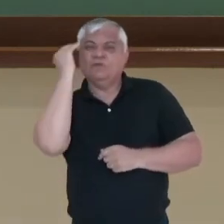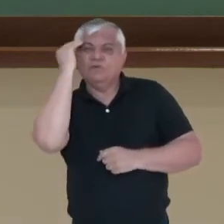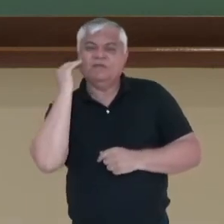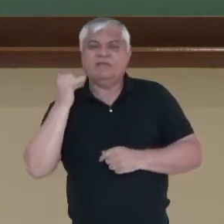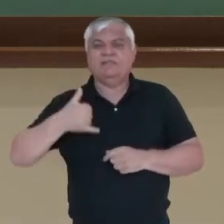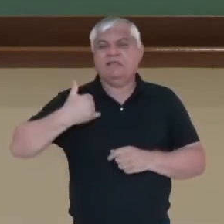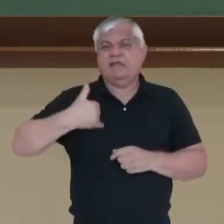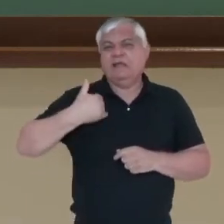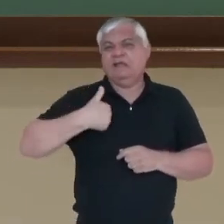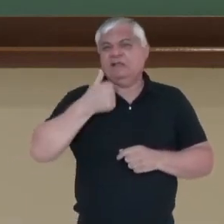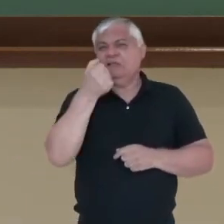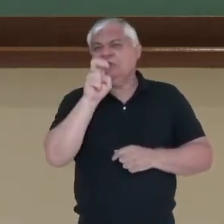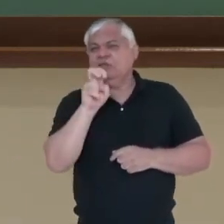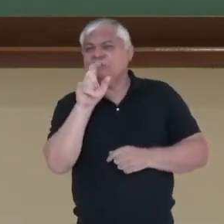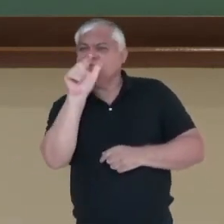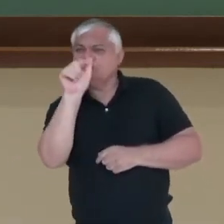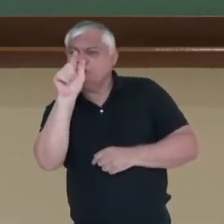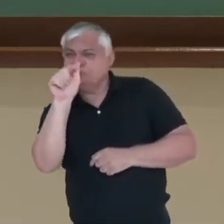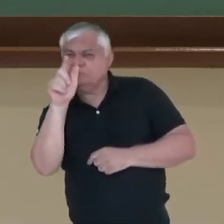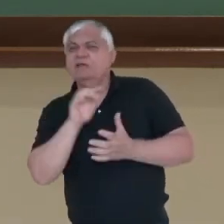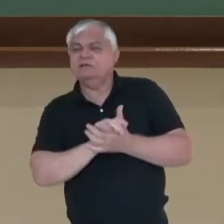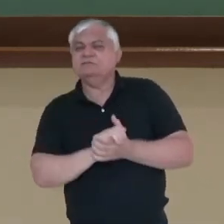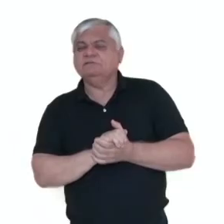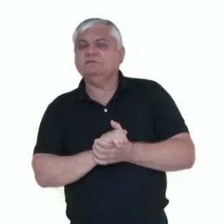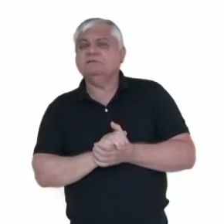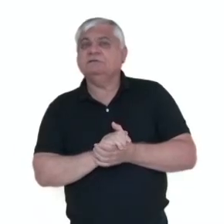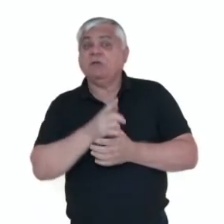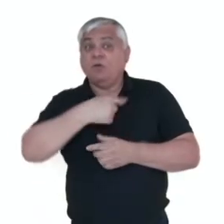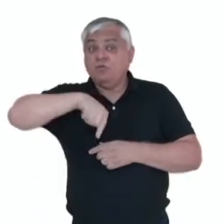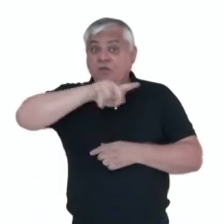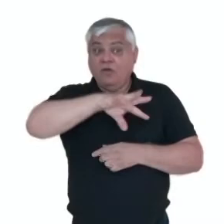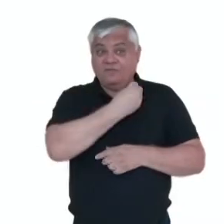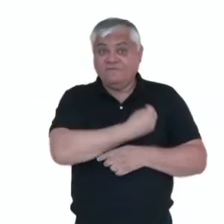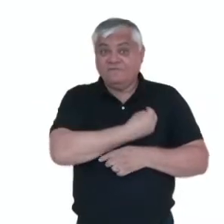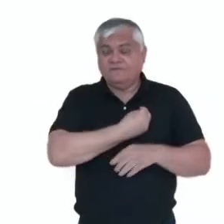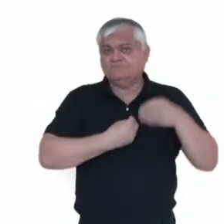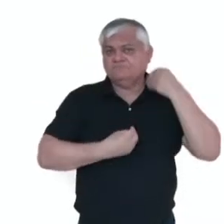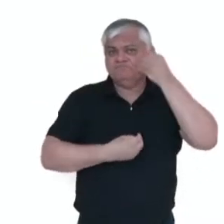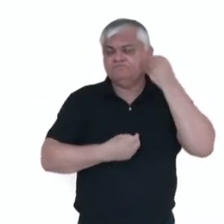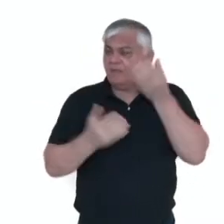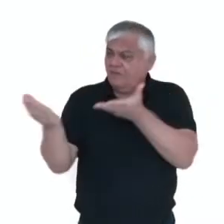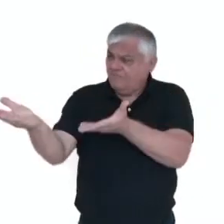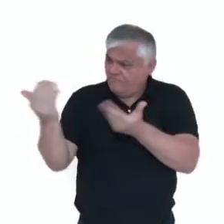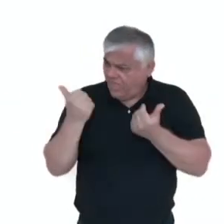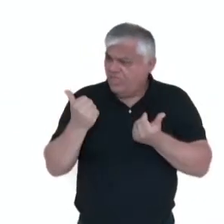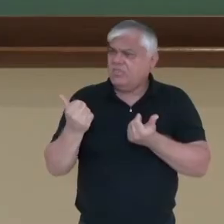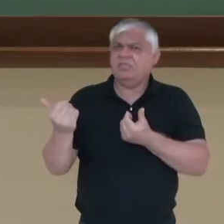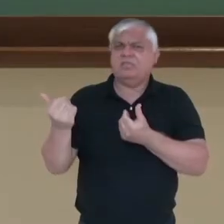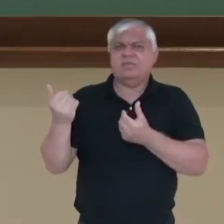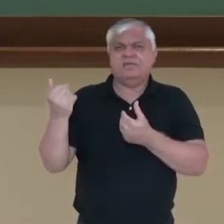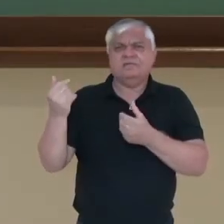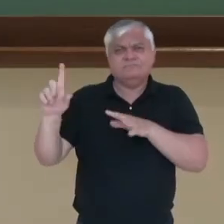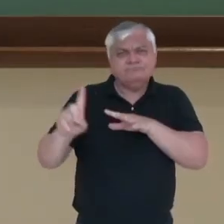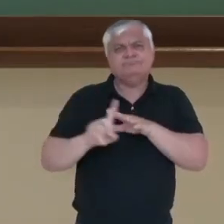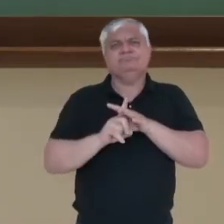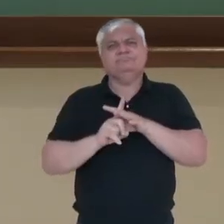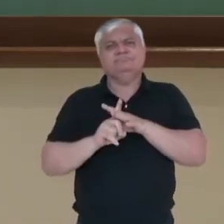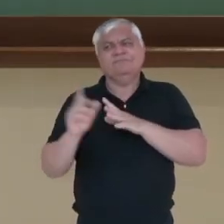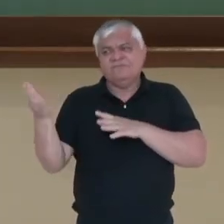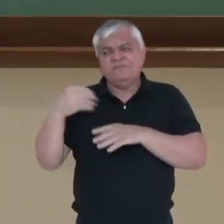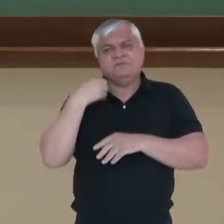15 e 17 anos, nós que vivemos essa experiência, convidamos para também fazer parte dessa